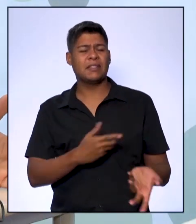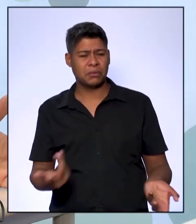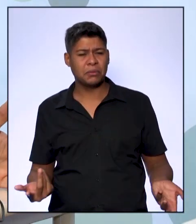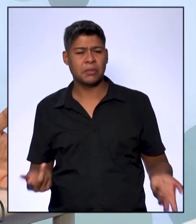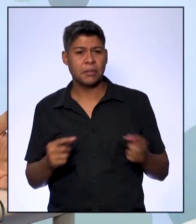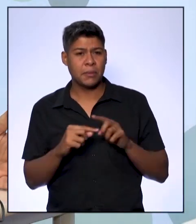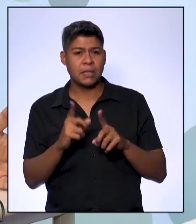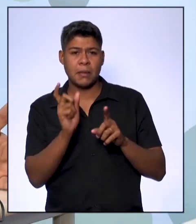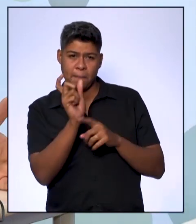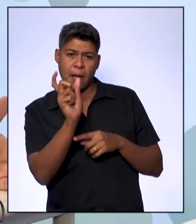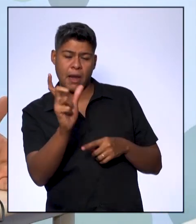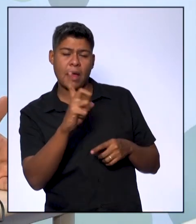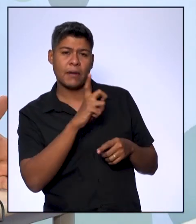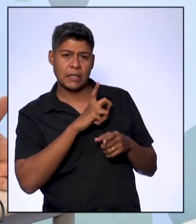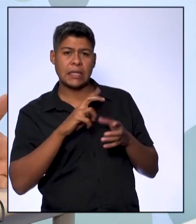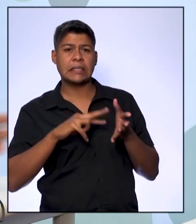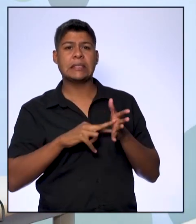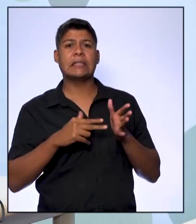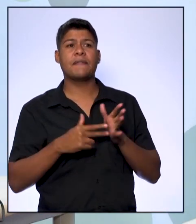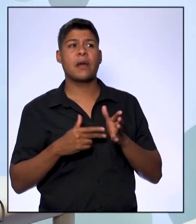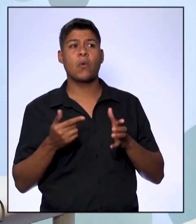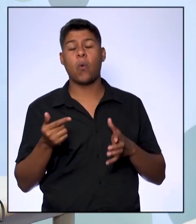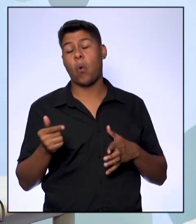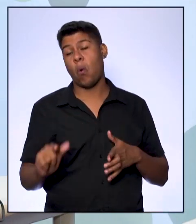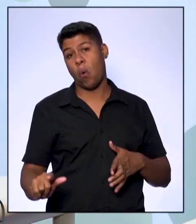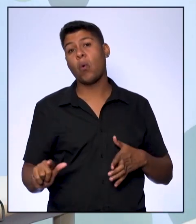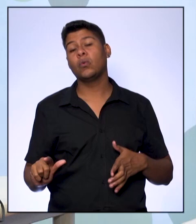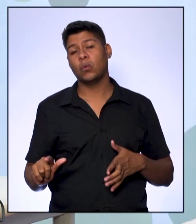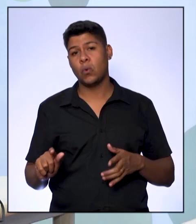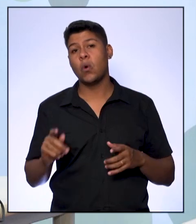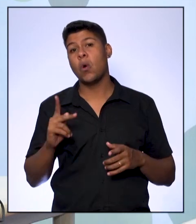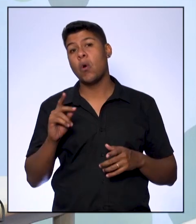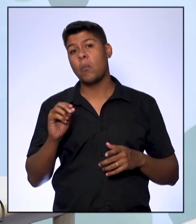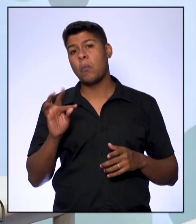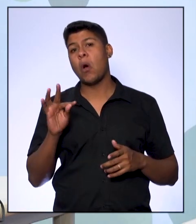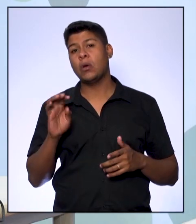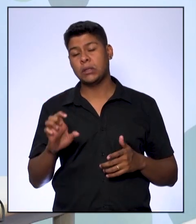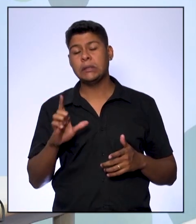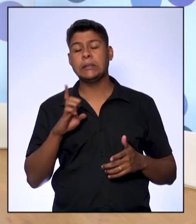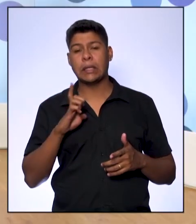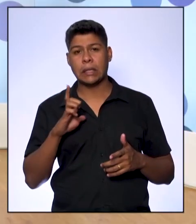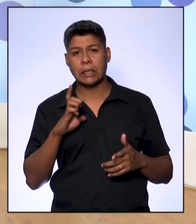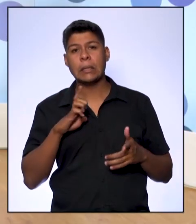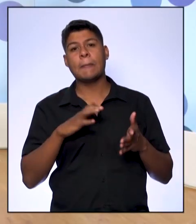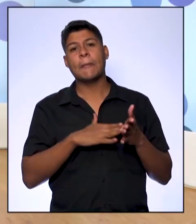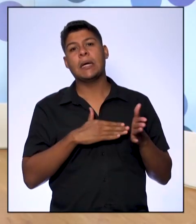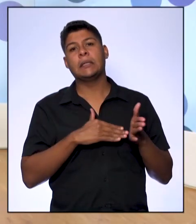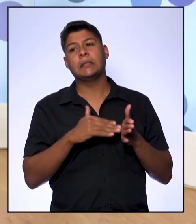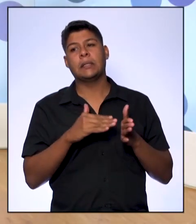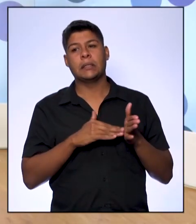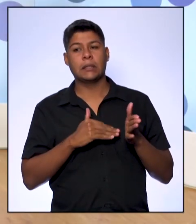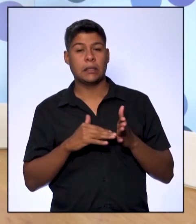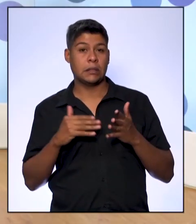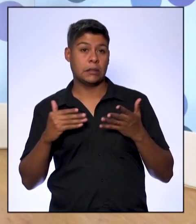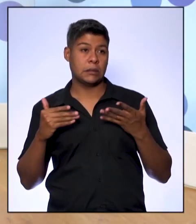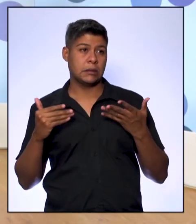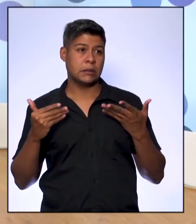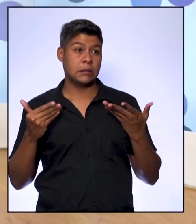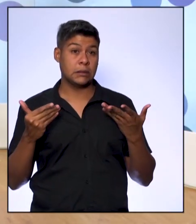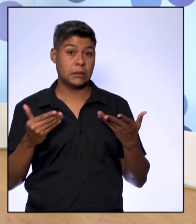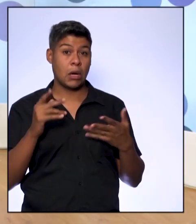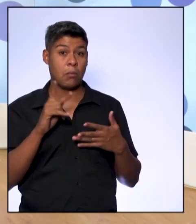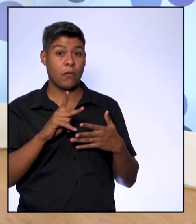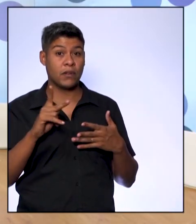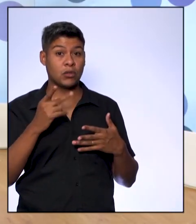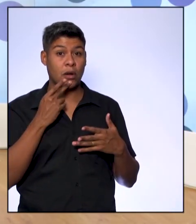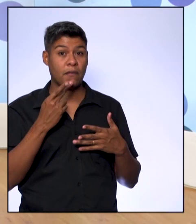lá a palavra go o outro significado nesse caso aqui pote é onde eu coloco a manteiga então ao que a